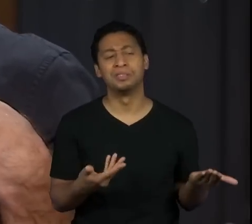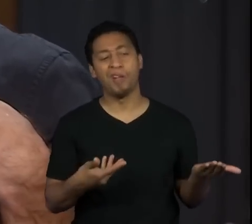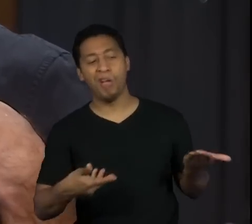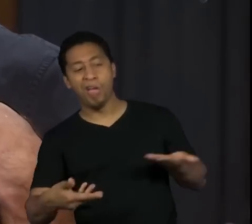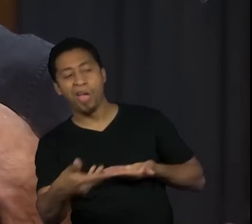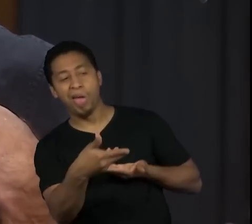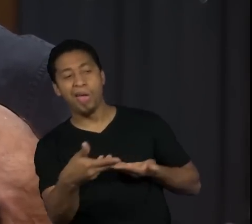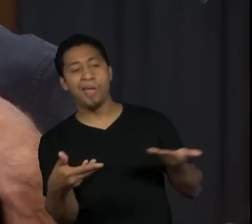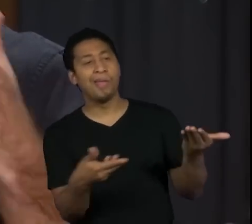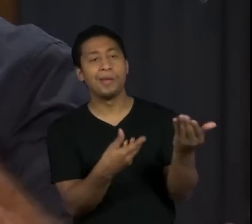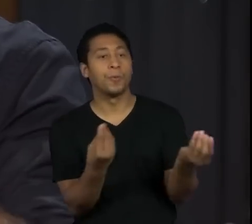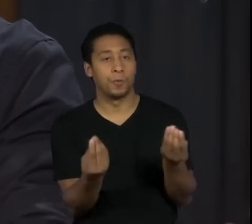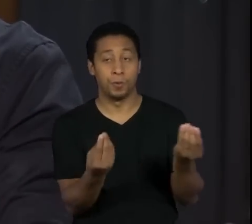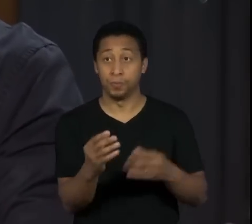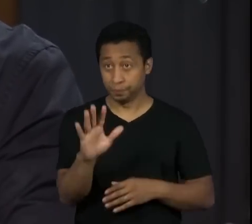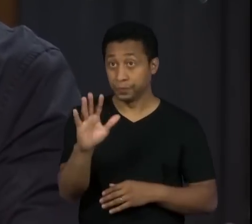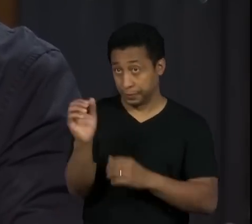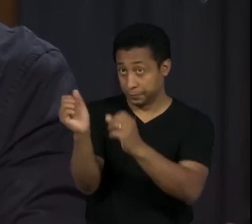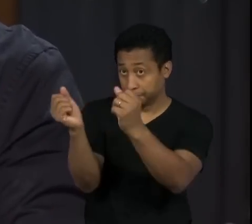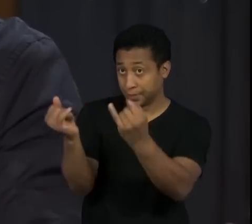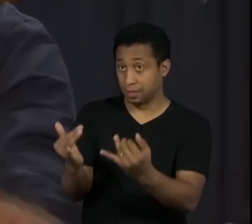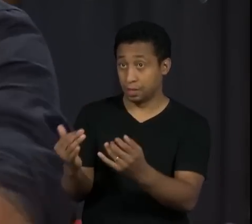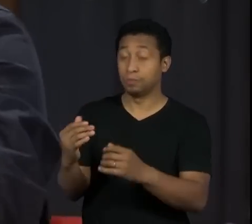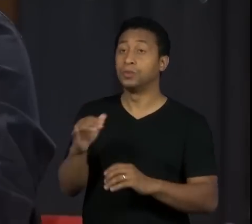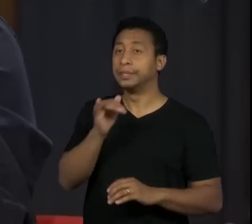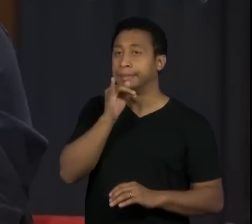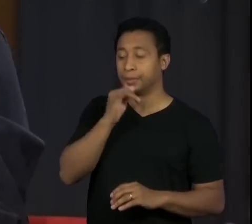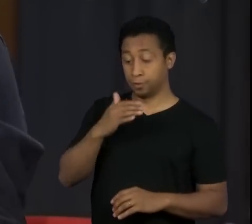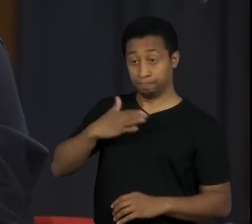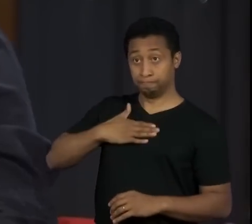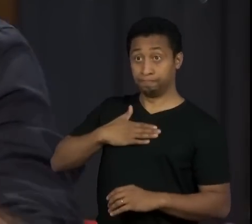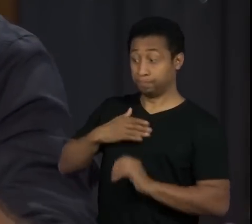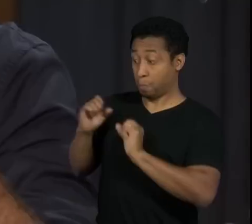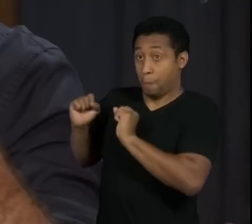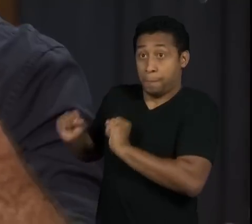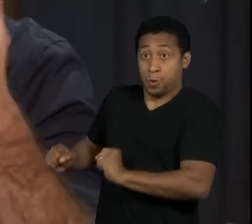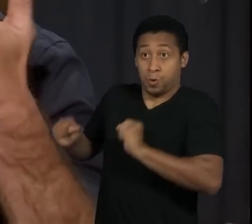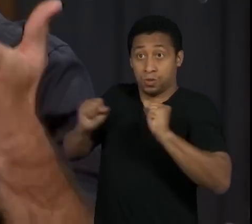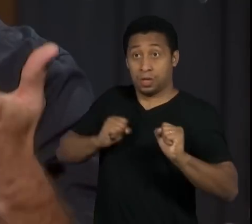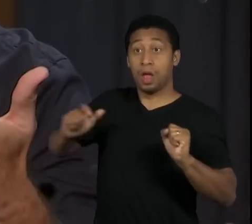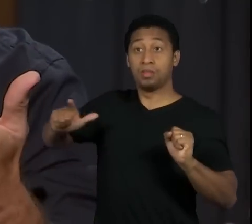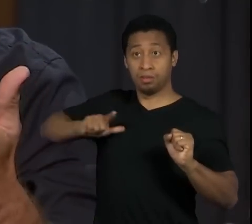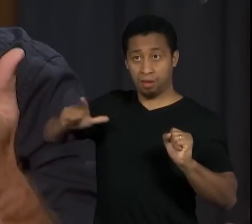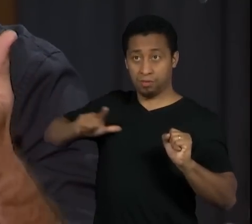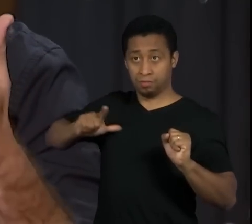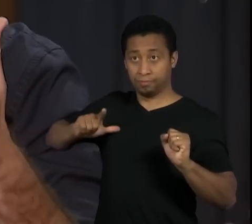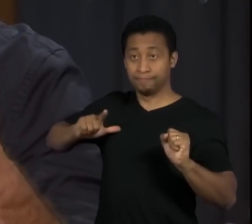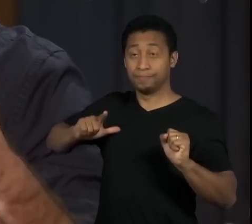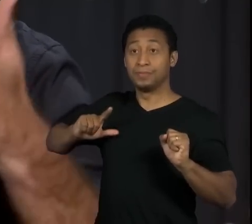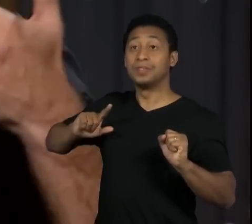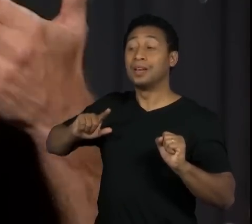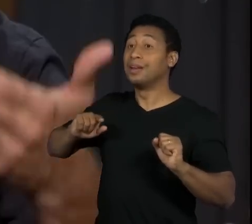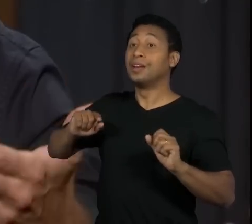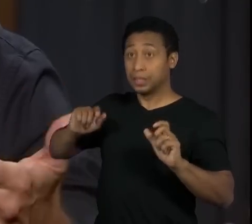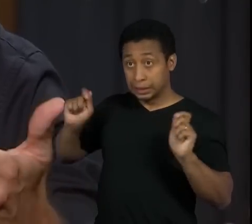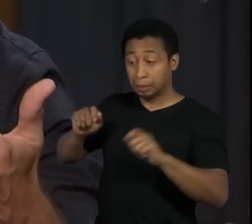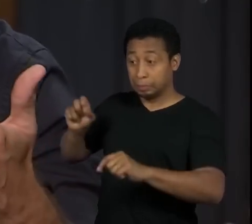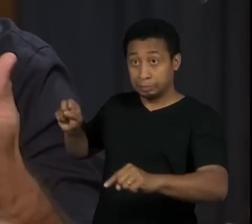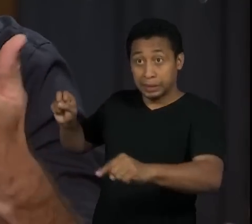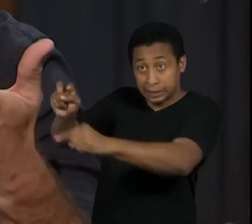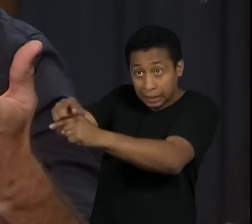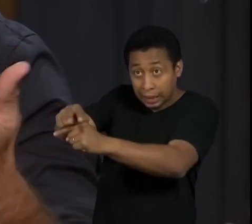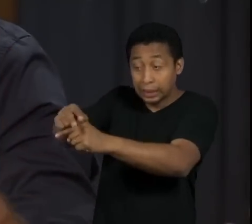tenho poder né, de direcionar Recurso. Dinheiro público e eu tenho poder de criar